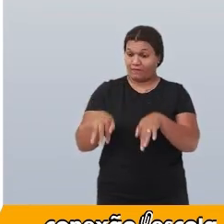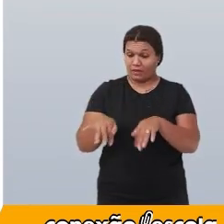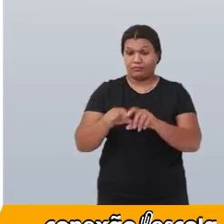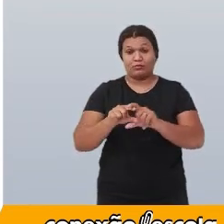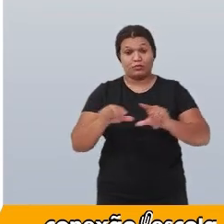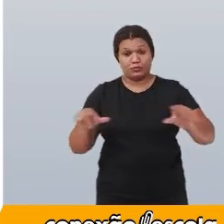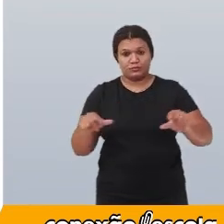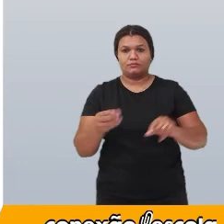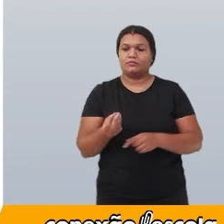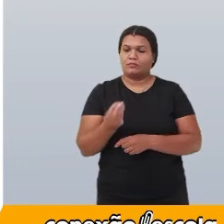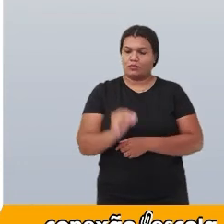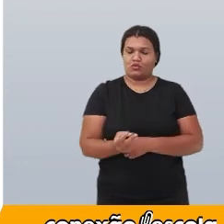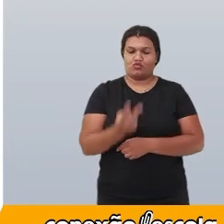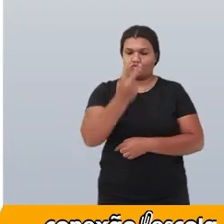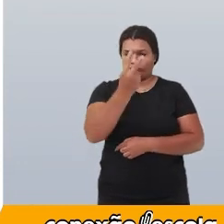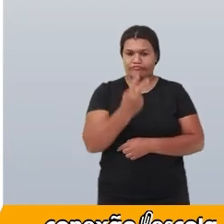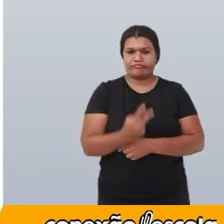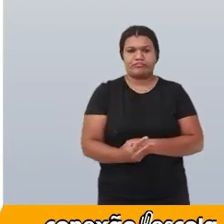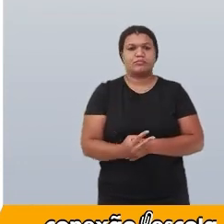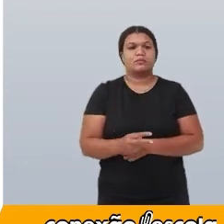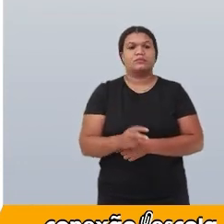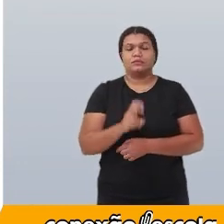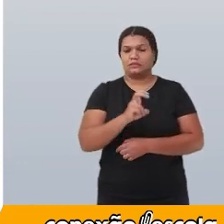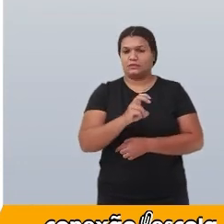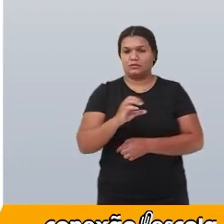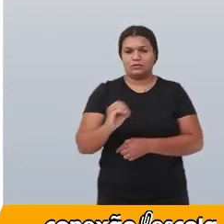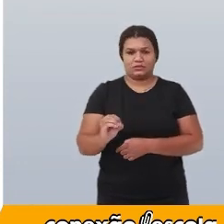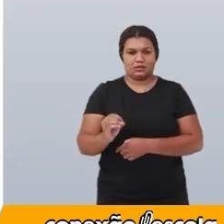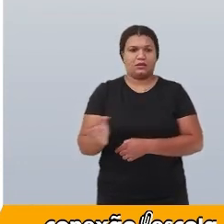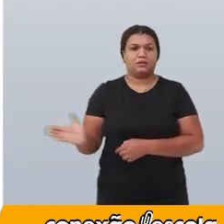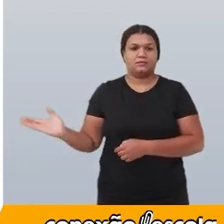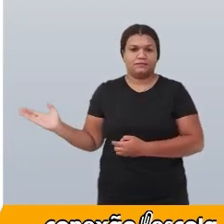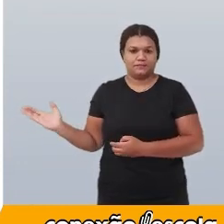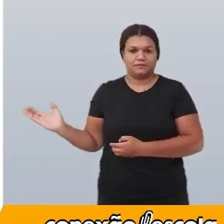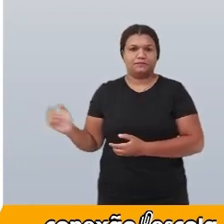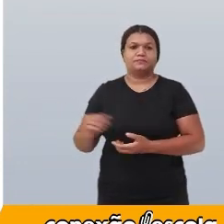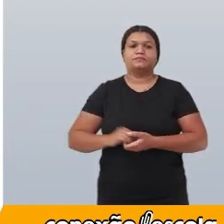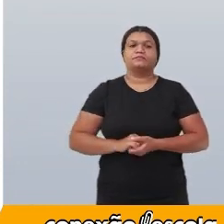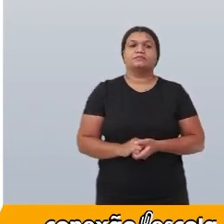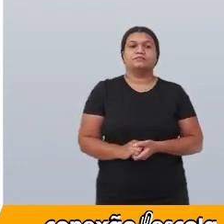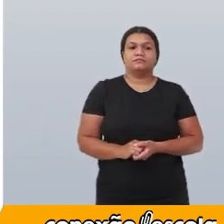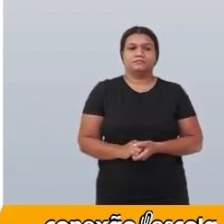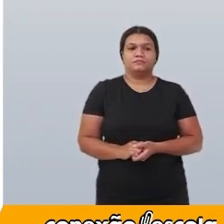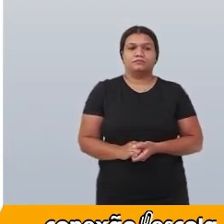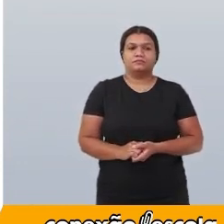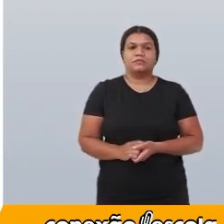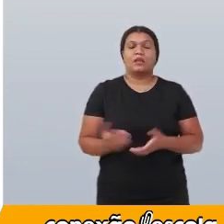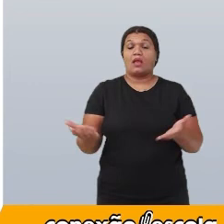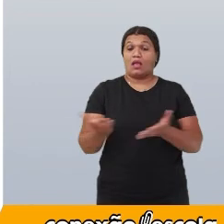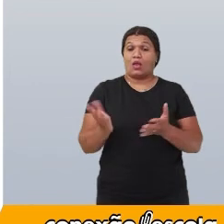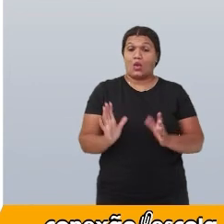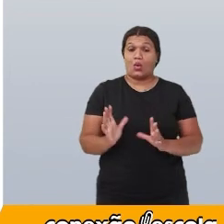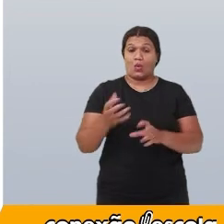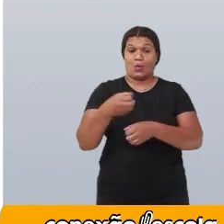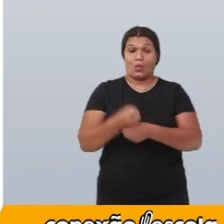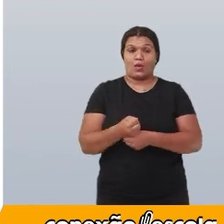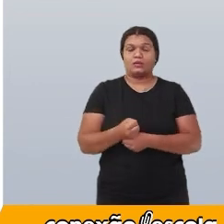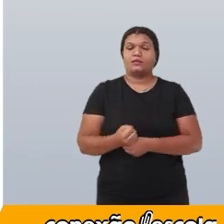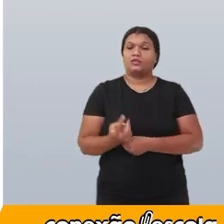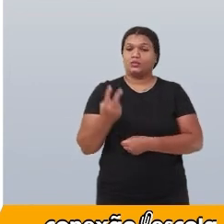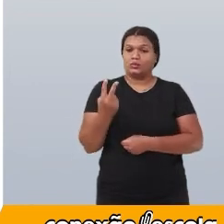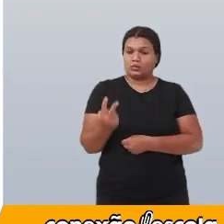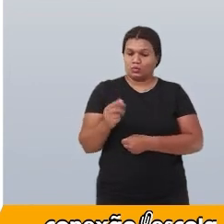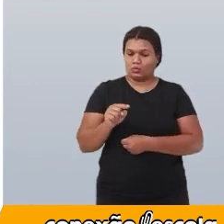acabou, eu desço os dois números. Desço o 5 e desço o 0. Vou contar as duas